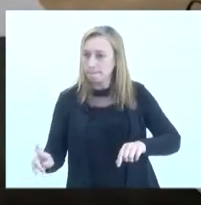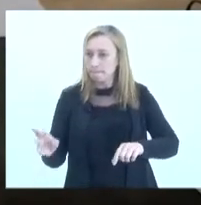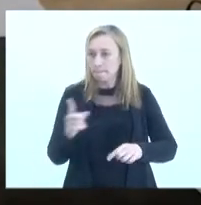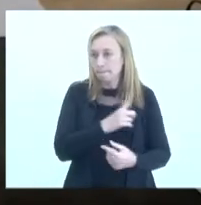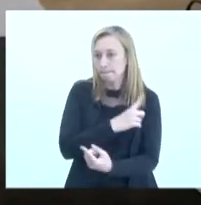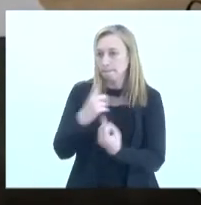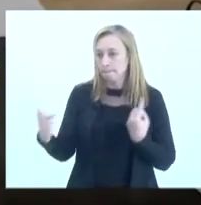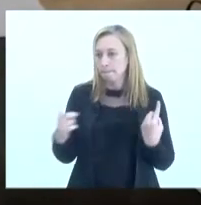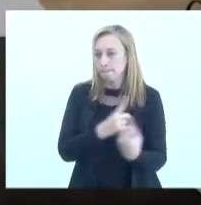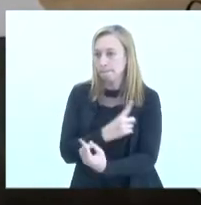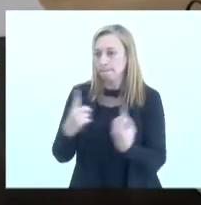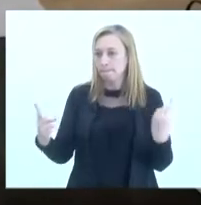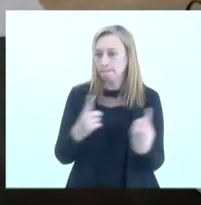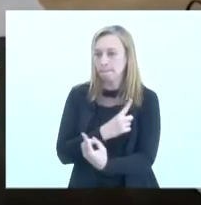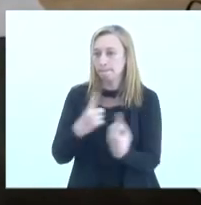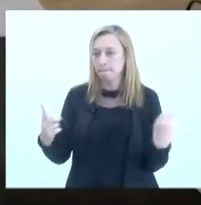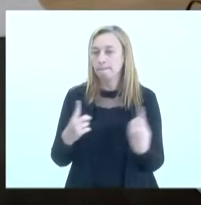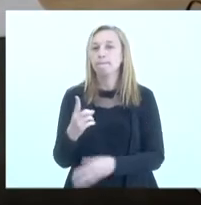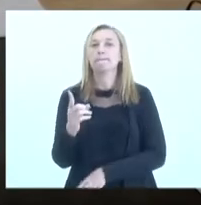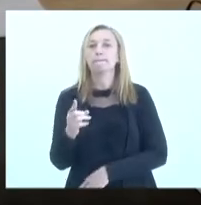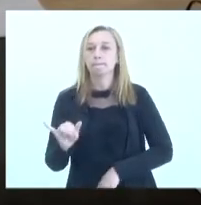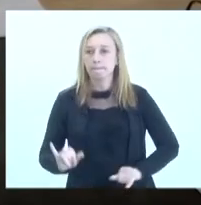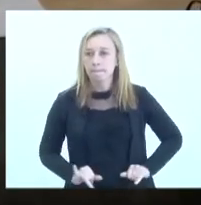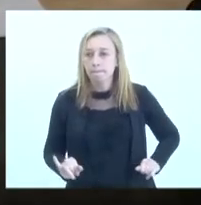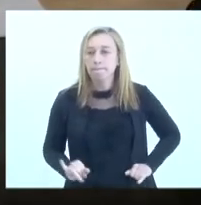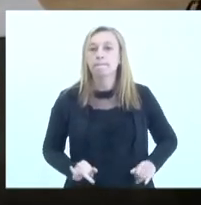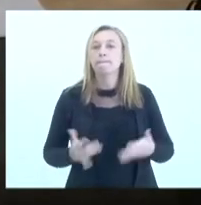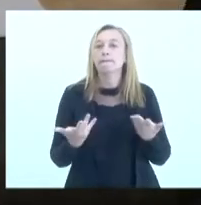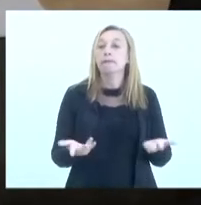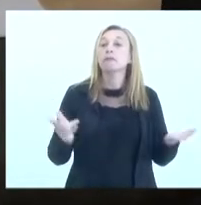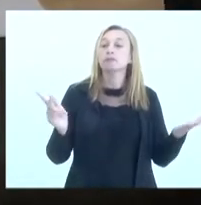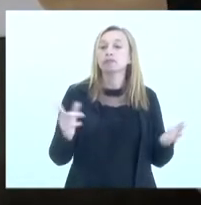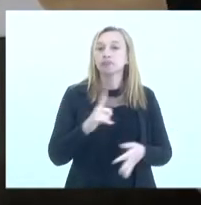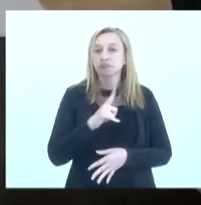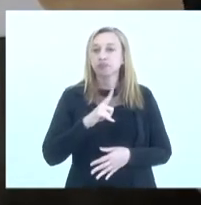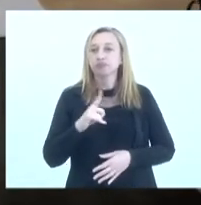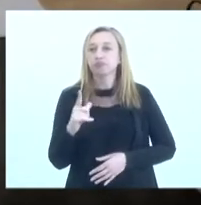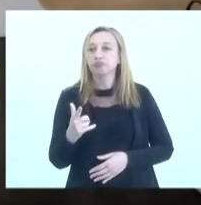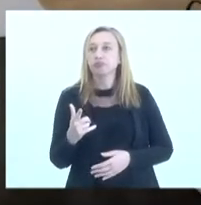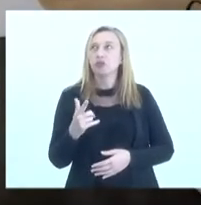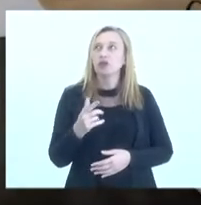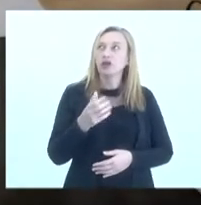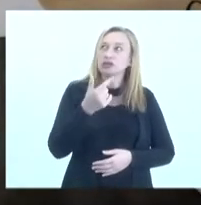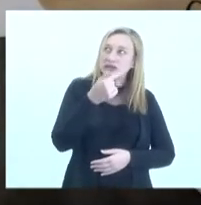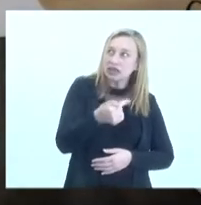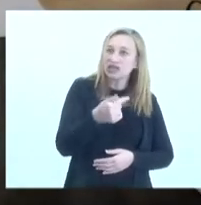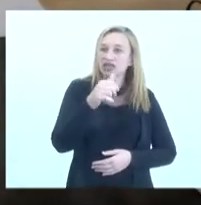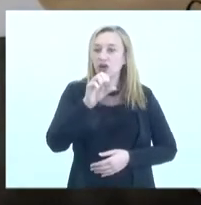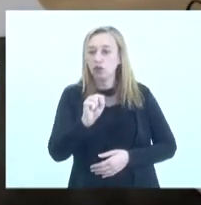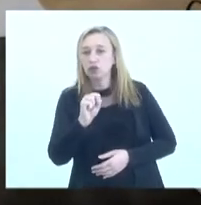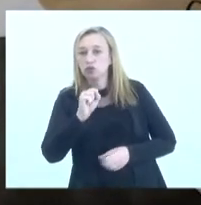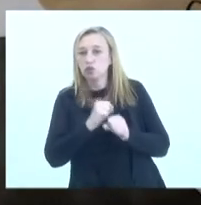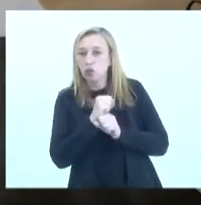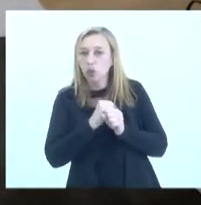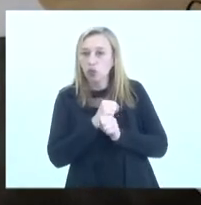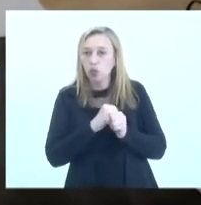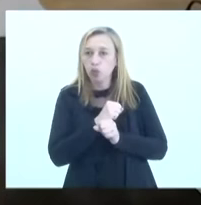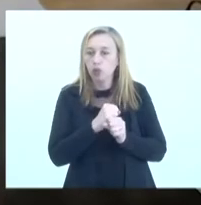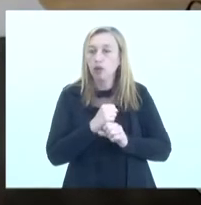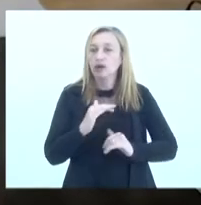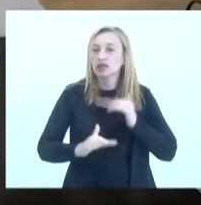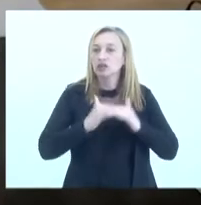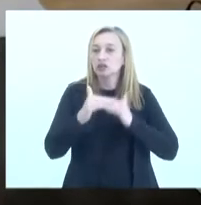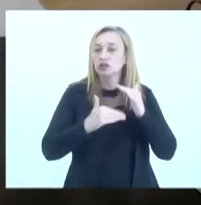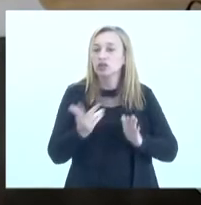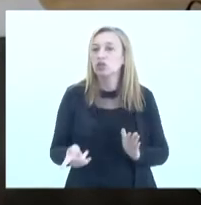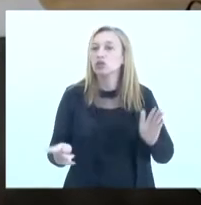vai acontecer no ano 6 da concessão. Então, nós temos aí em torno de 7 a 8 anos para desenvolver